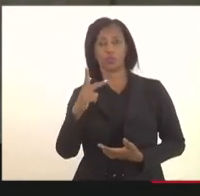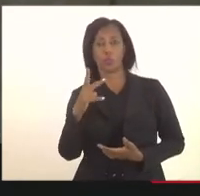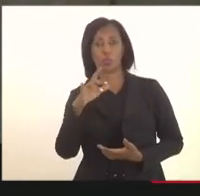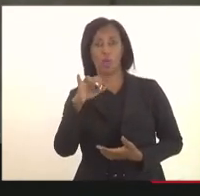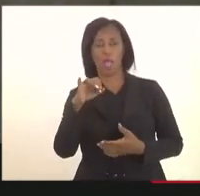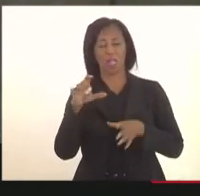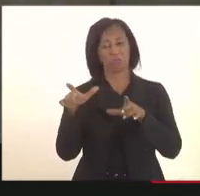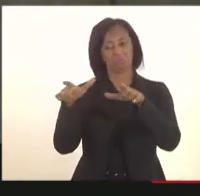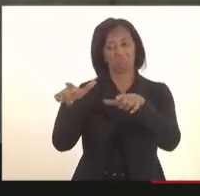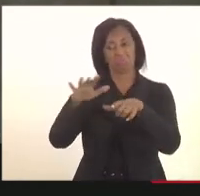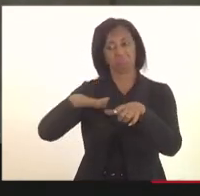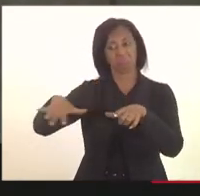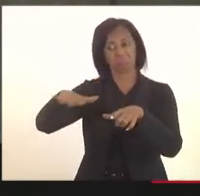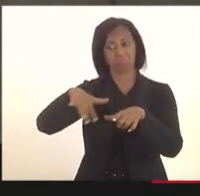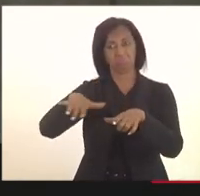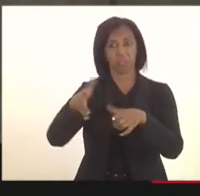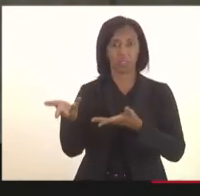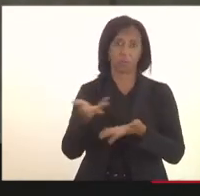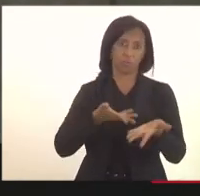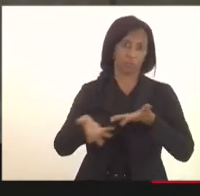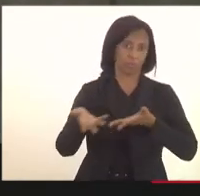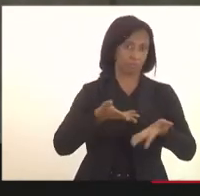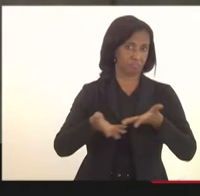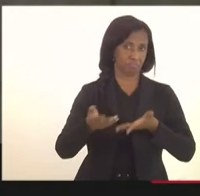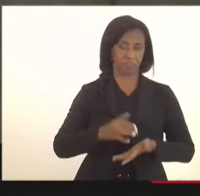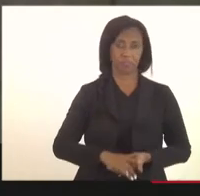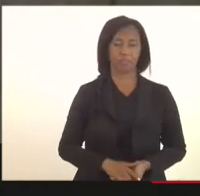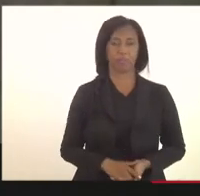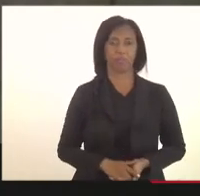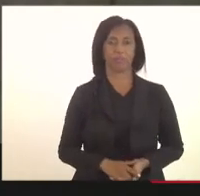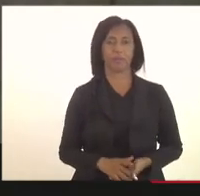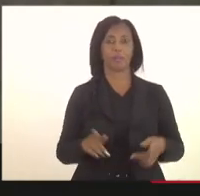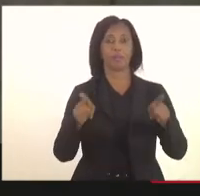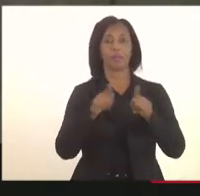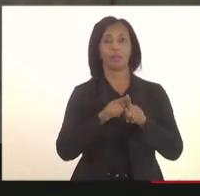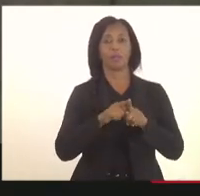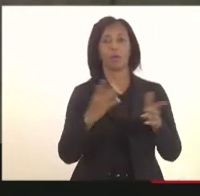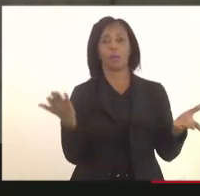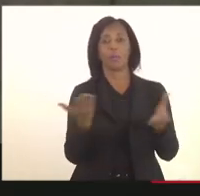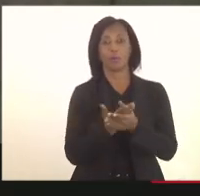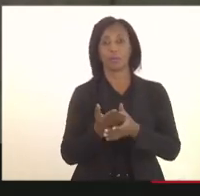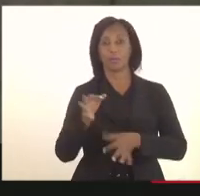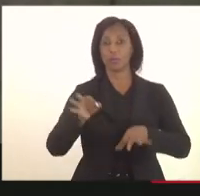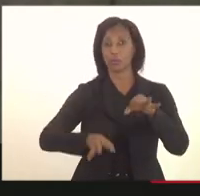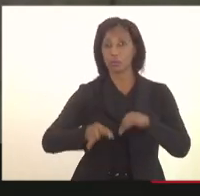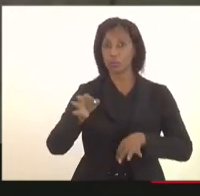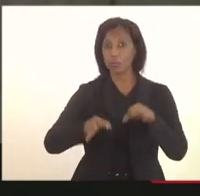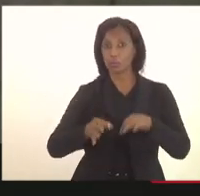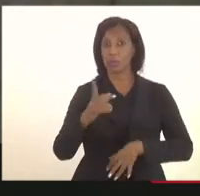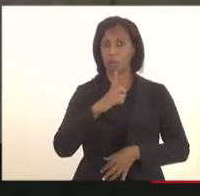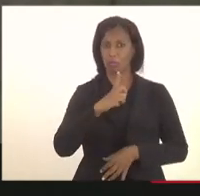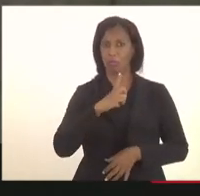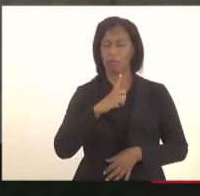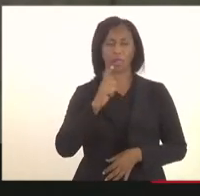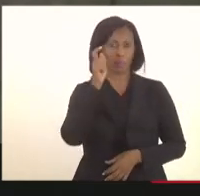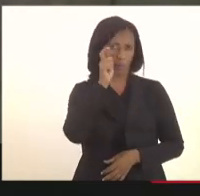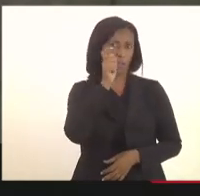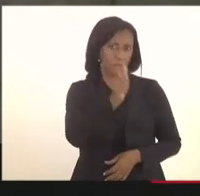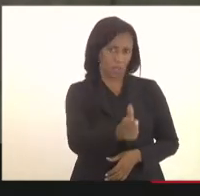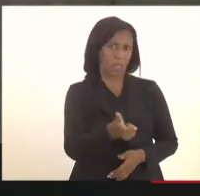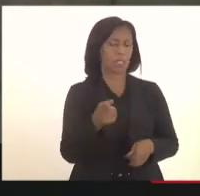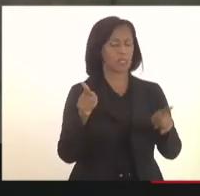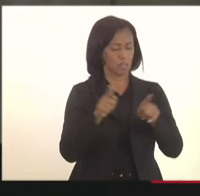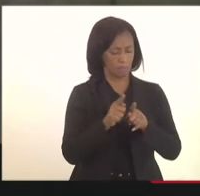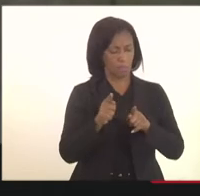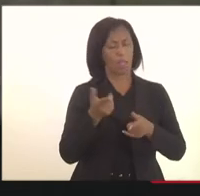nas reservas que temos participação. Com relação aos processos judiciais, temos total interesse em